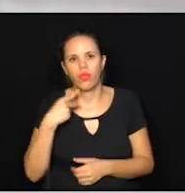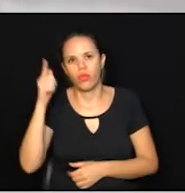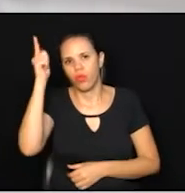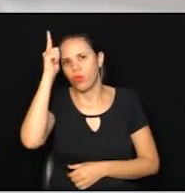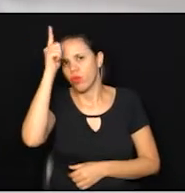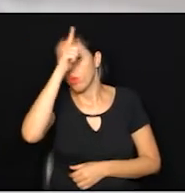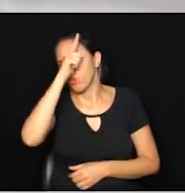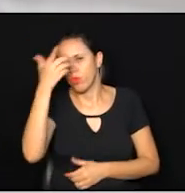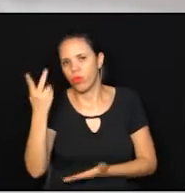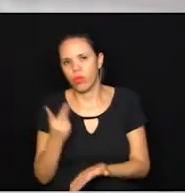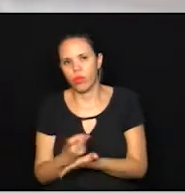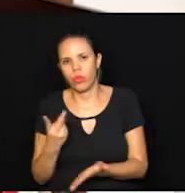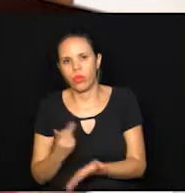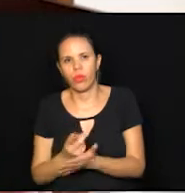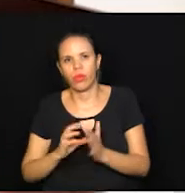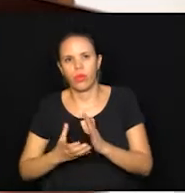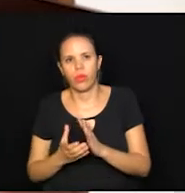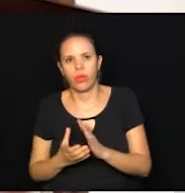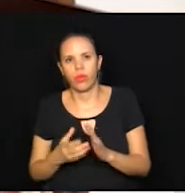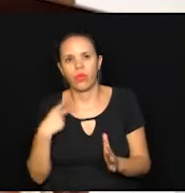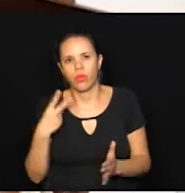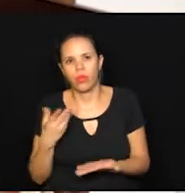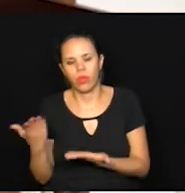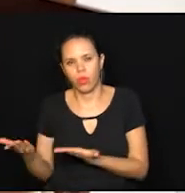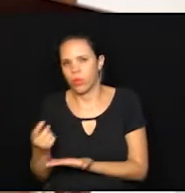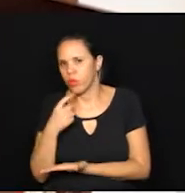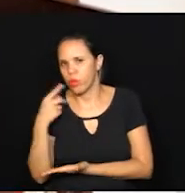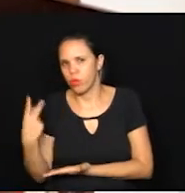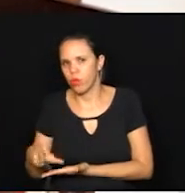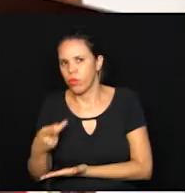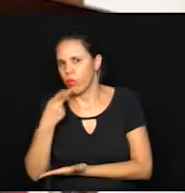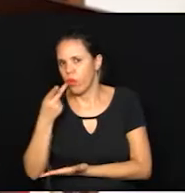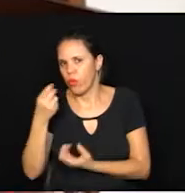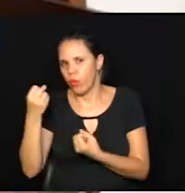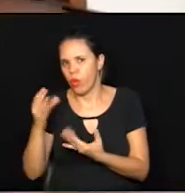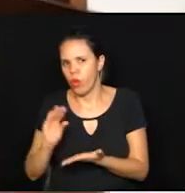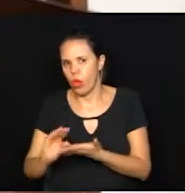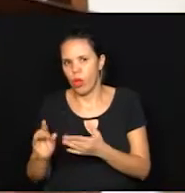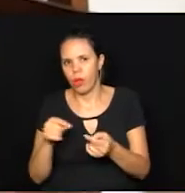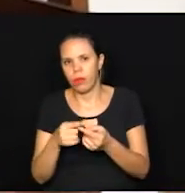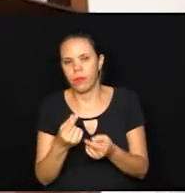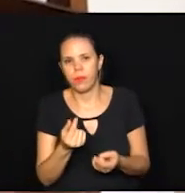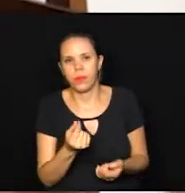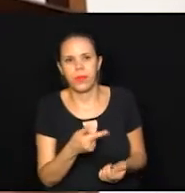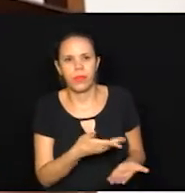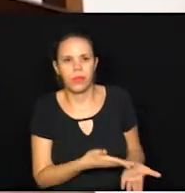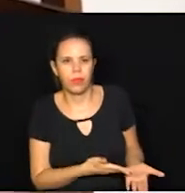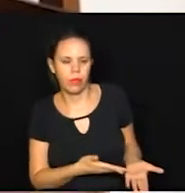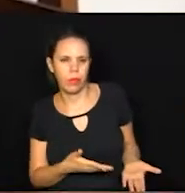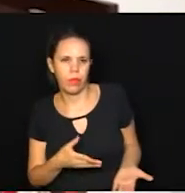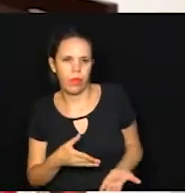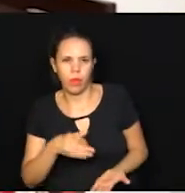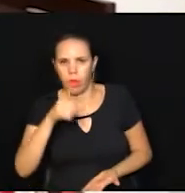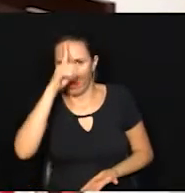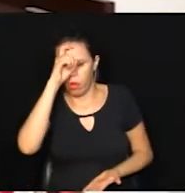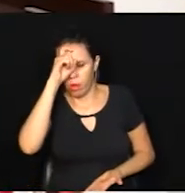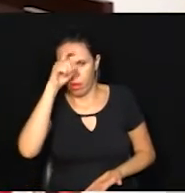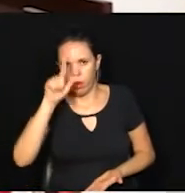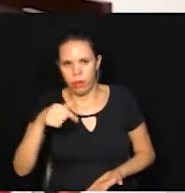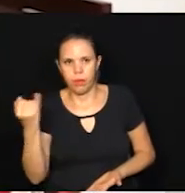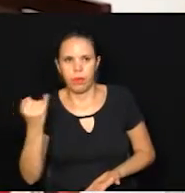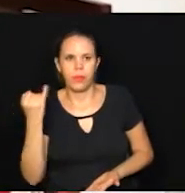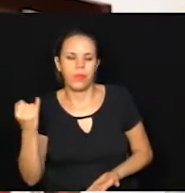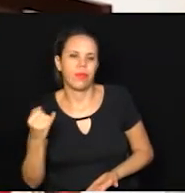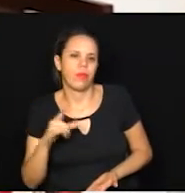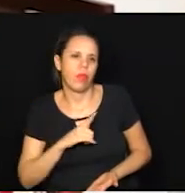Gustavo Peta, do mesmo partido. E o parlamentar campineiro comentou a destinação desse recurso para a rede municipal. Foi muito